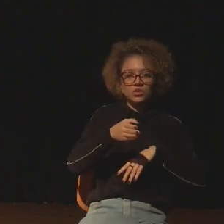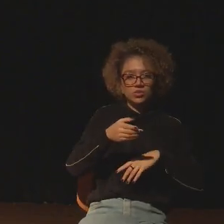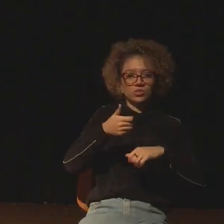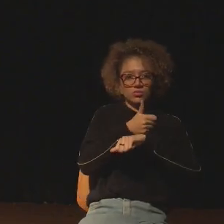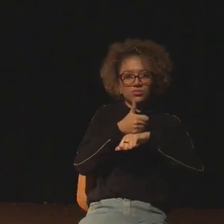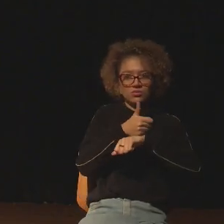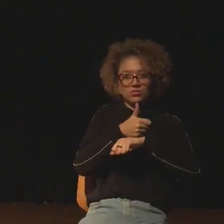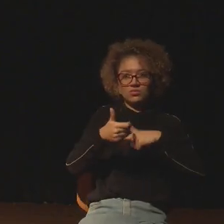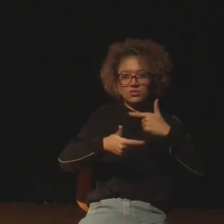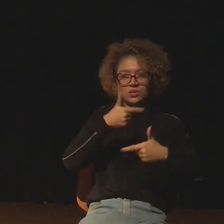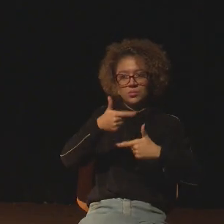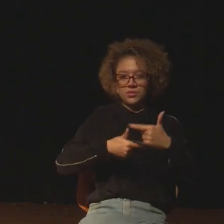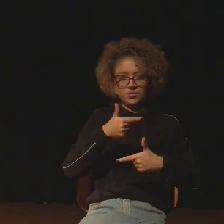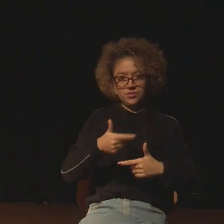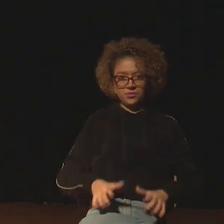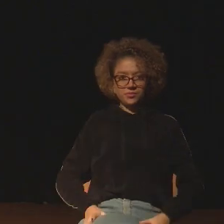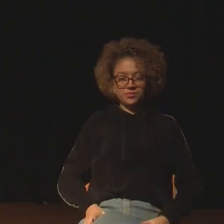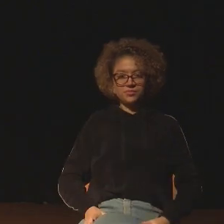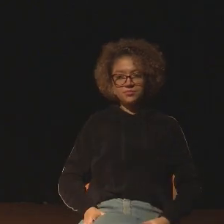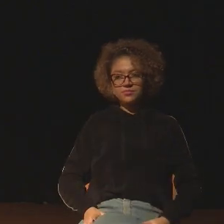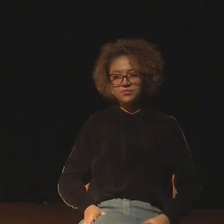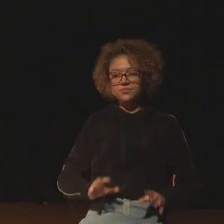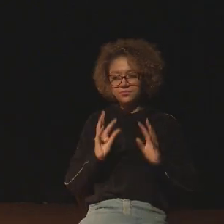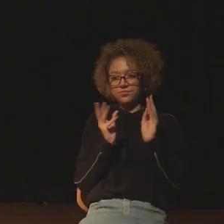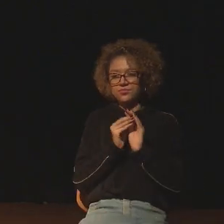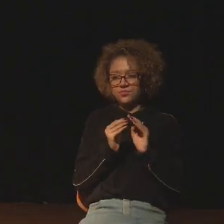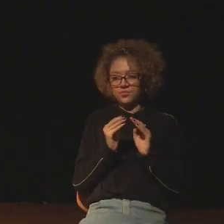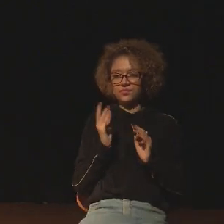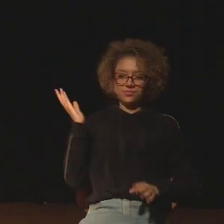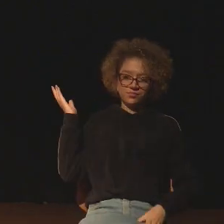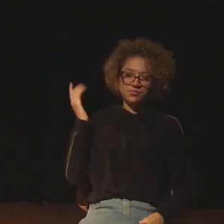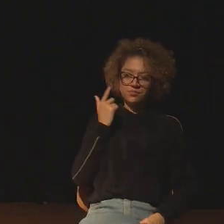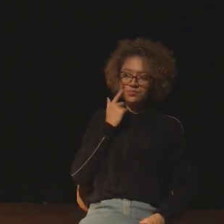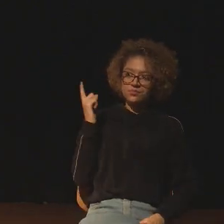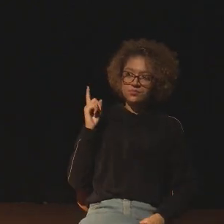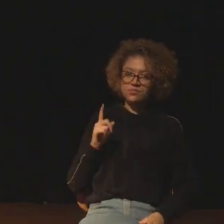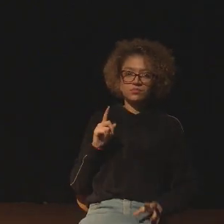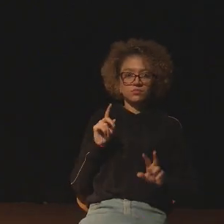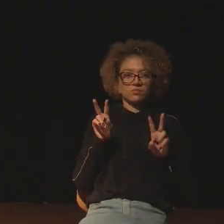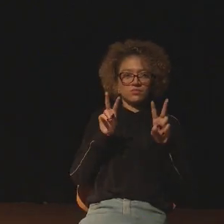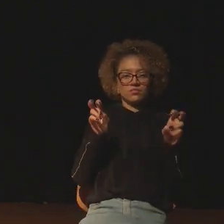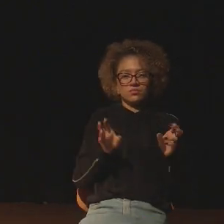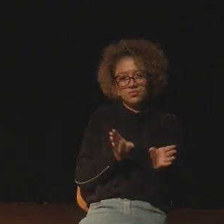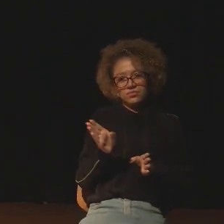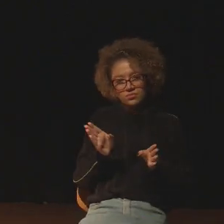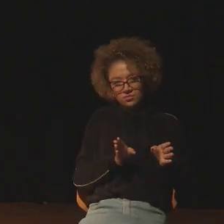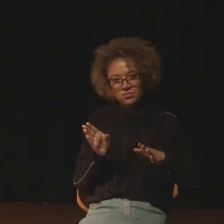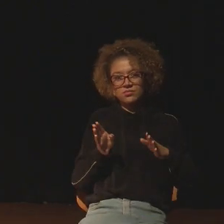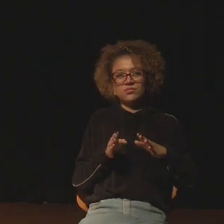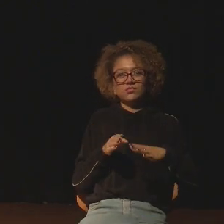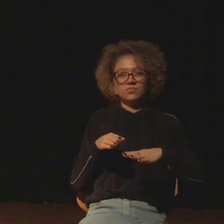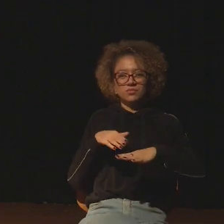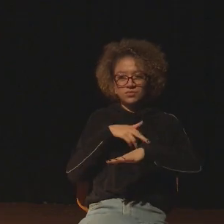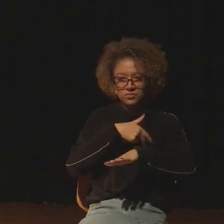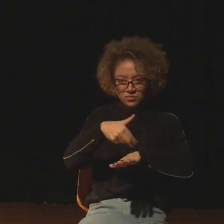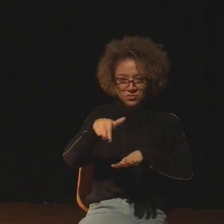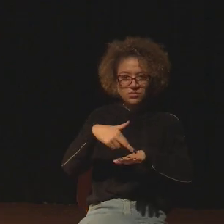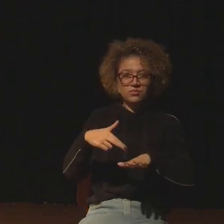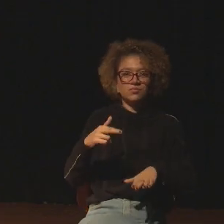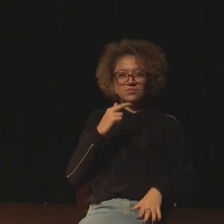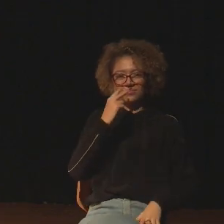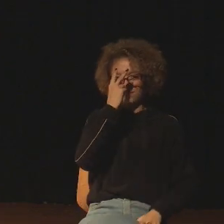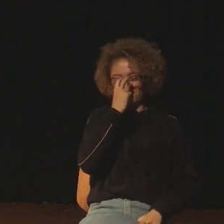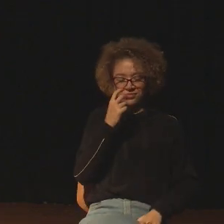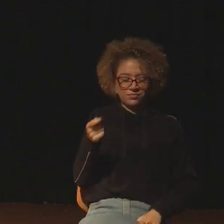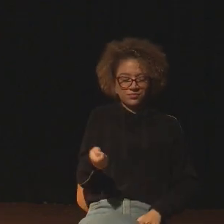do que é o desenho. Aqui estão destacados os elementos de acessibilidade, as rampas, os pisos táteis, corrimãos duplos,